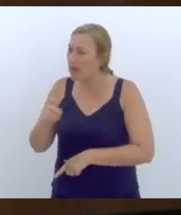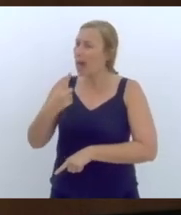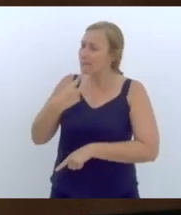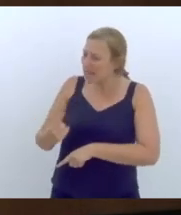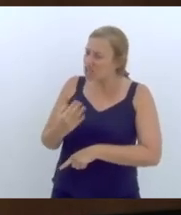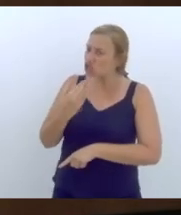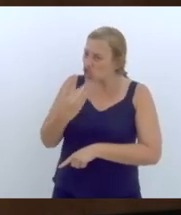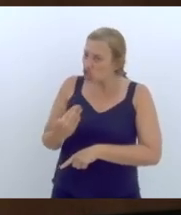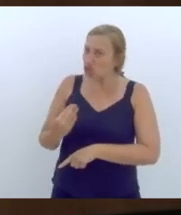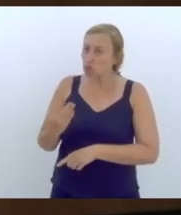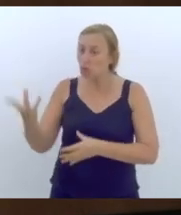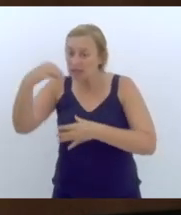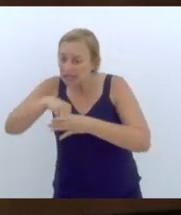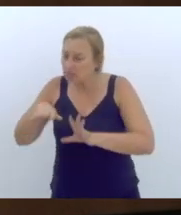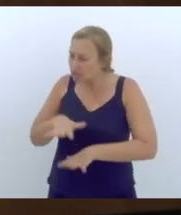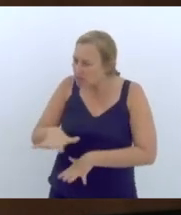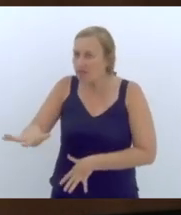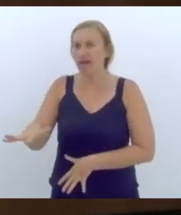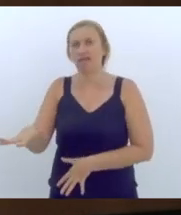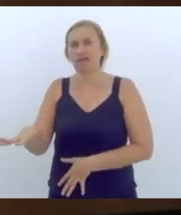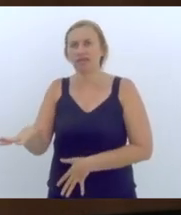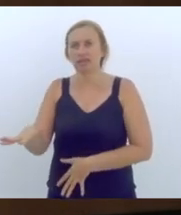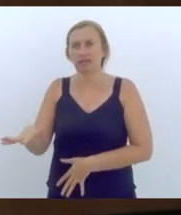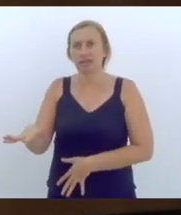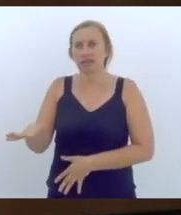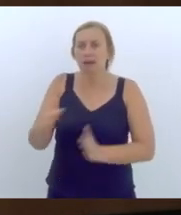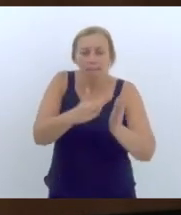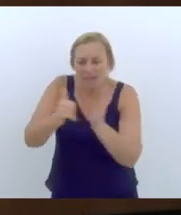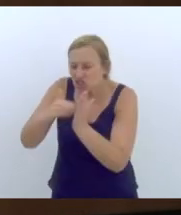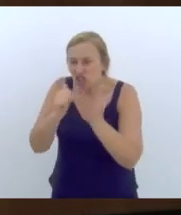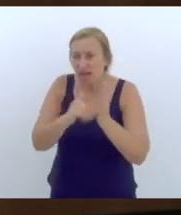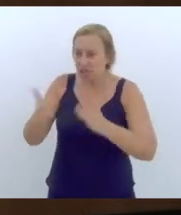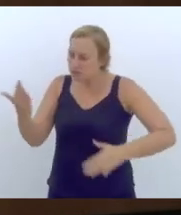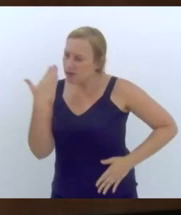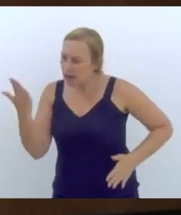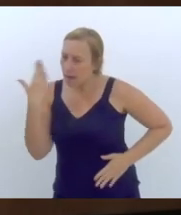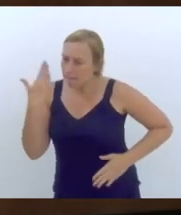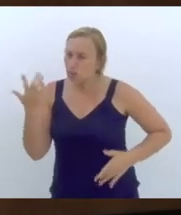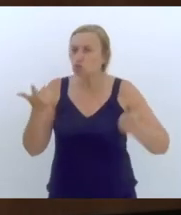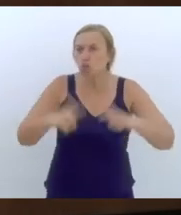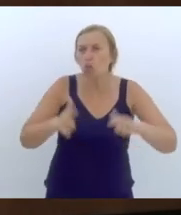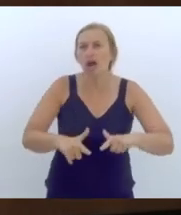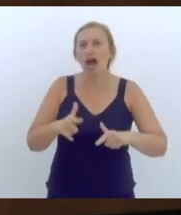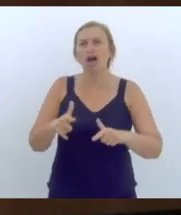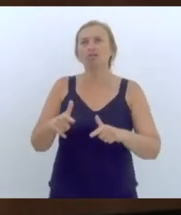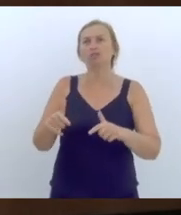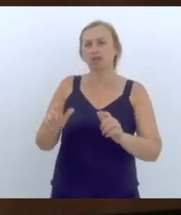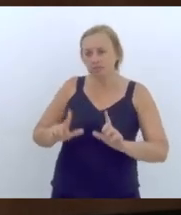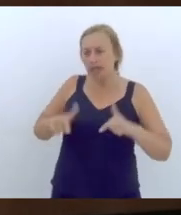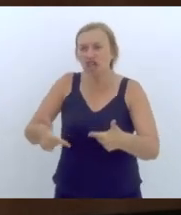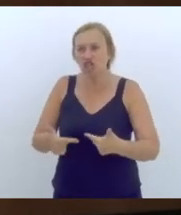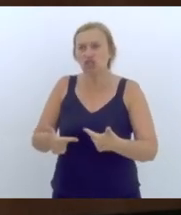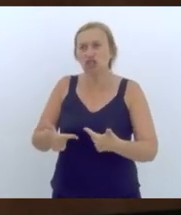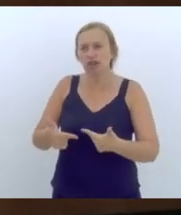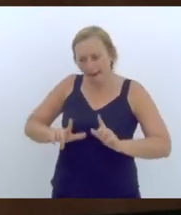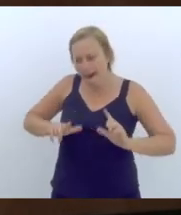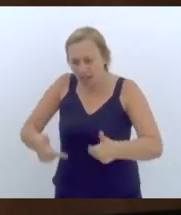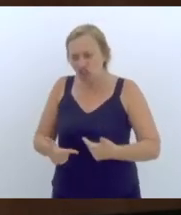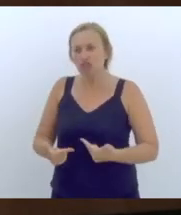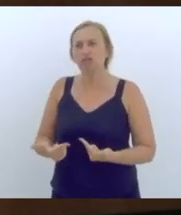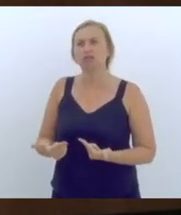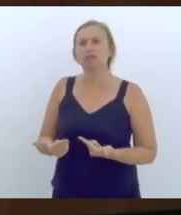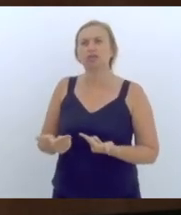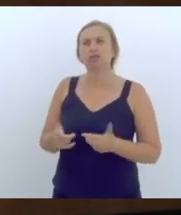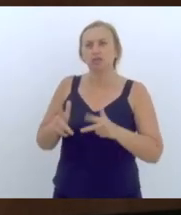realmente dentro dessas comunidades para tirar esses vagabundos de circulação. É assim que tem que ser tratado. É dessa forma que tem que se